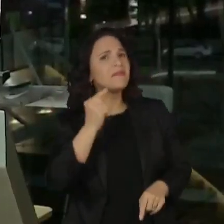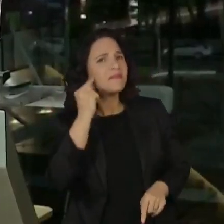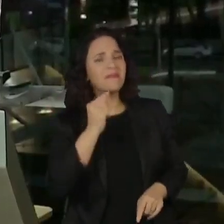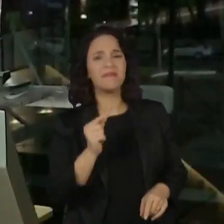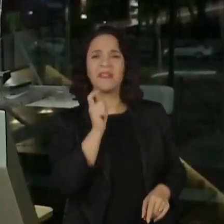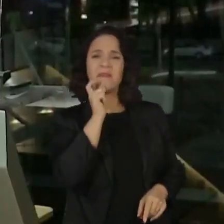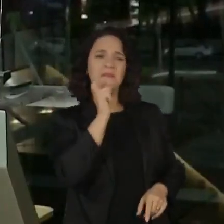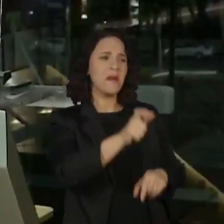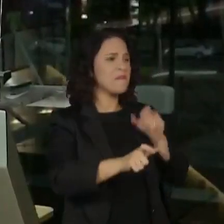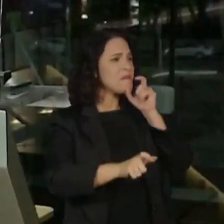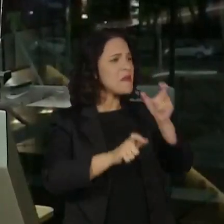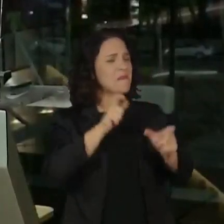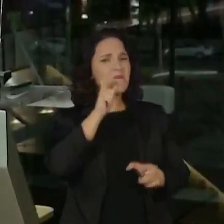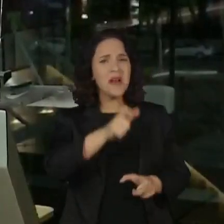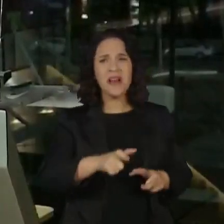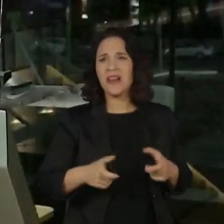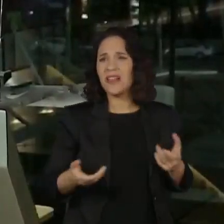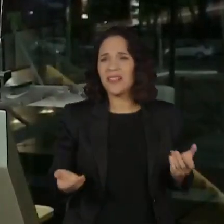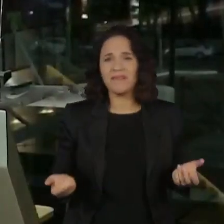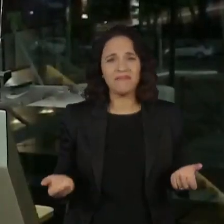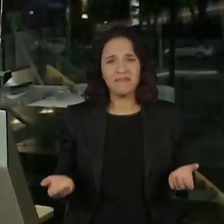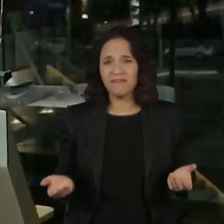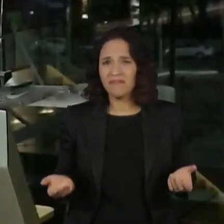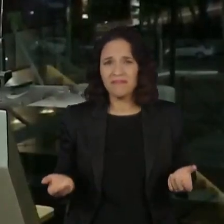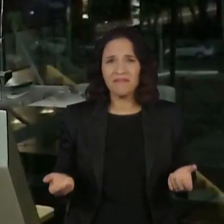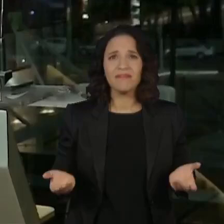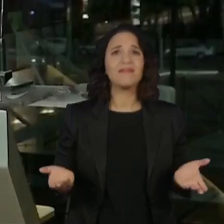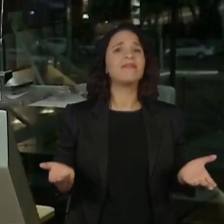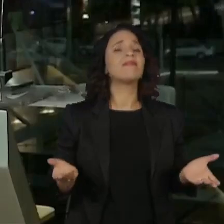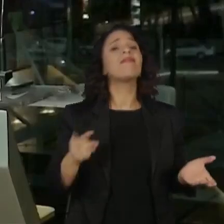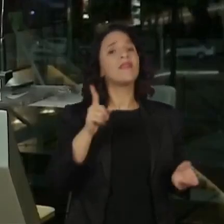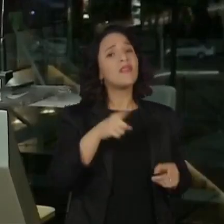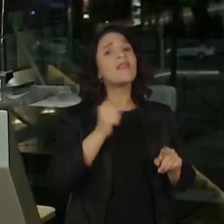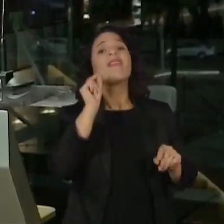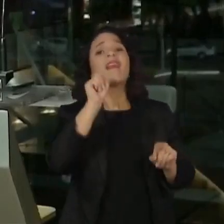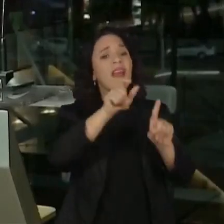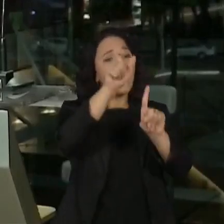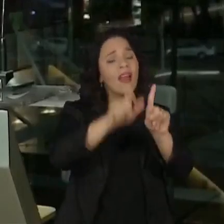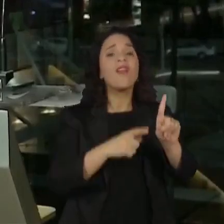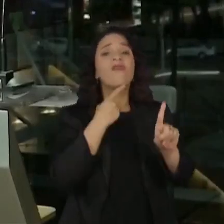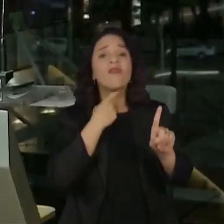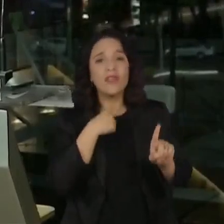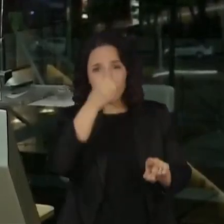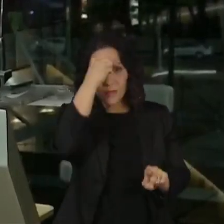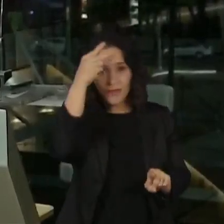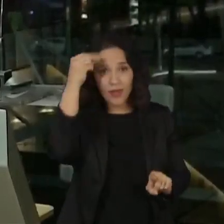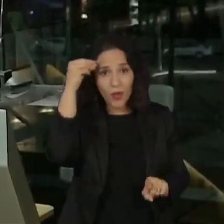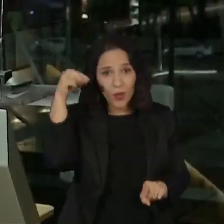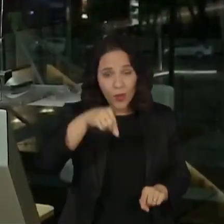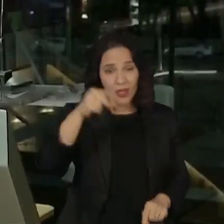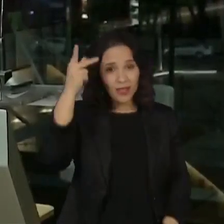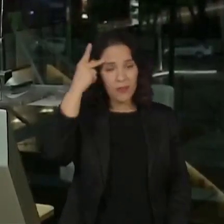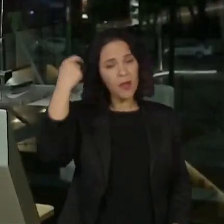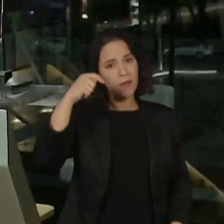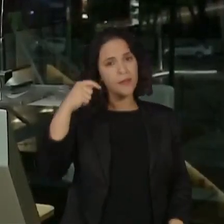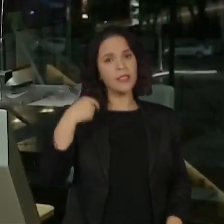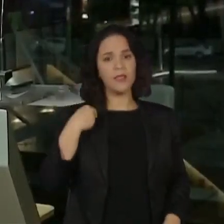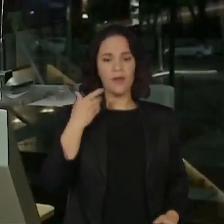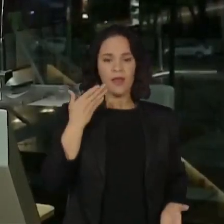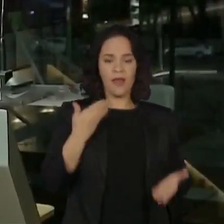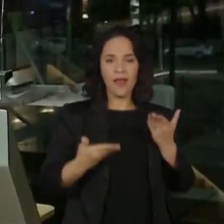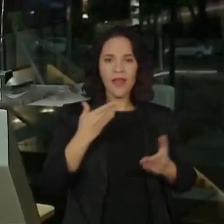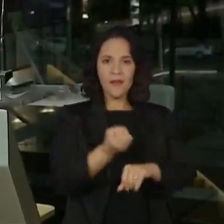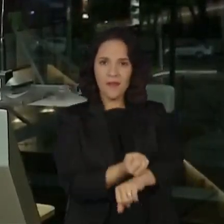ataques xingamentos eh quem quer ser prefeito de São Paulo precisa ter equilíbrio emocional precisa ter